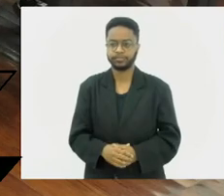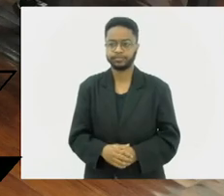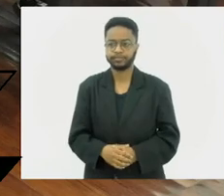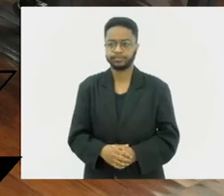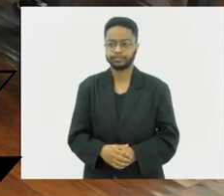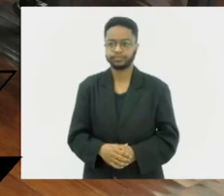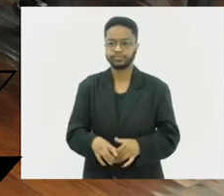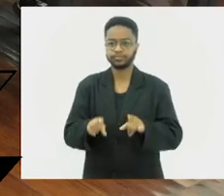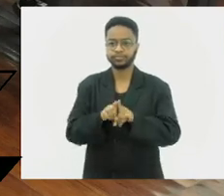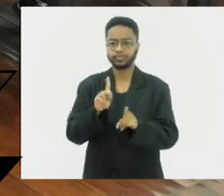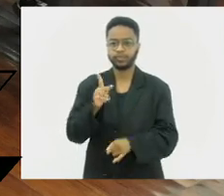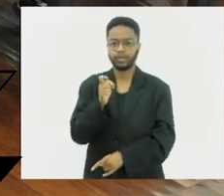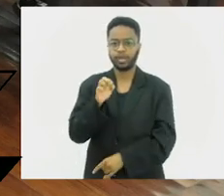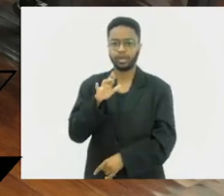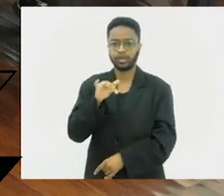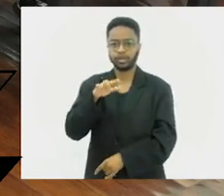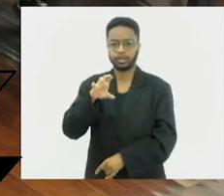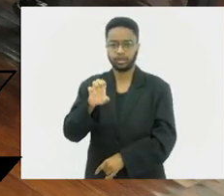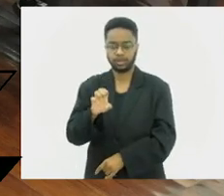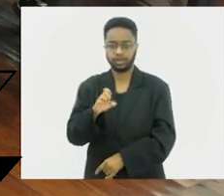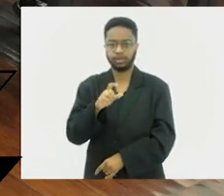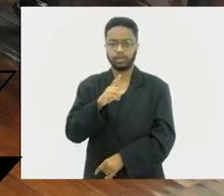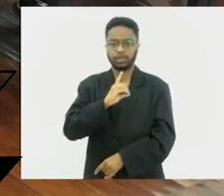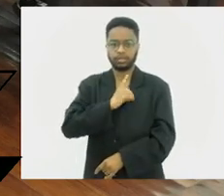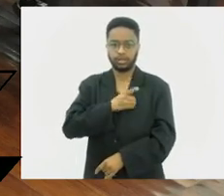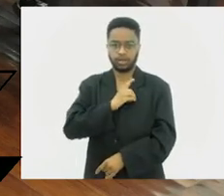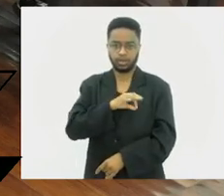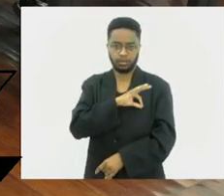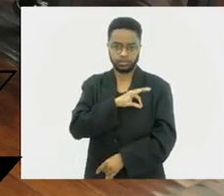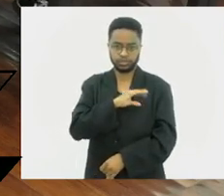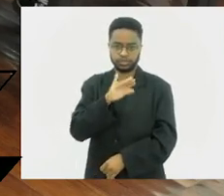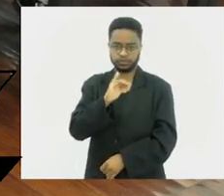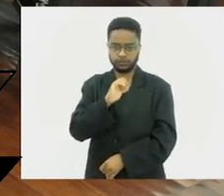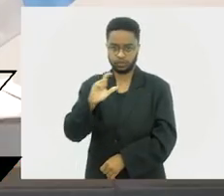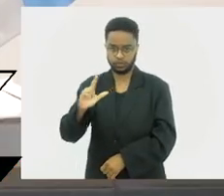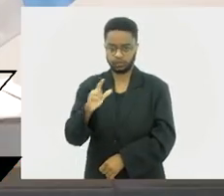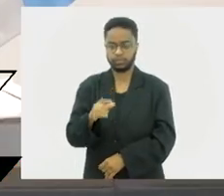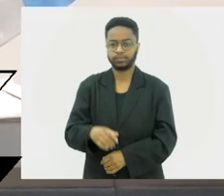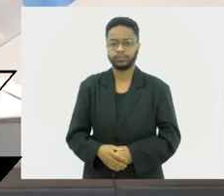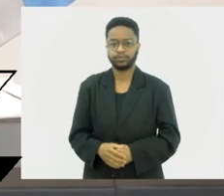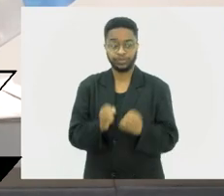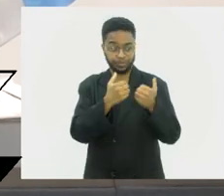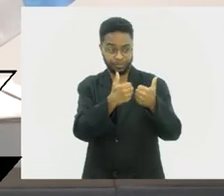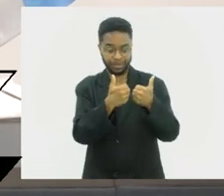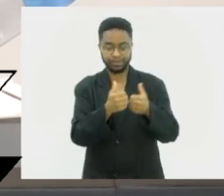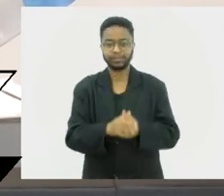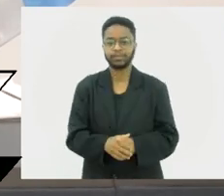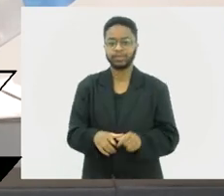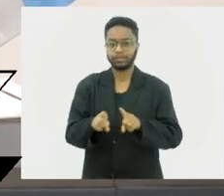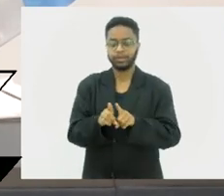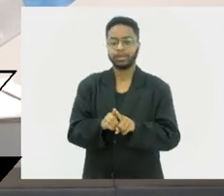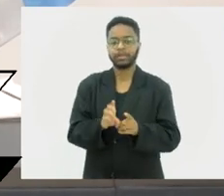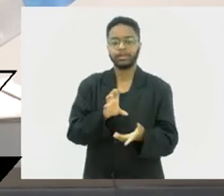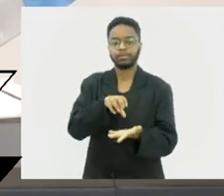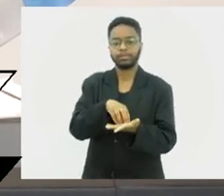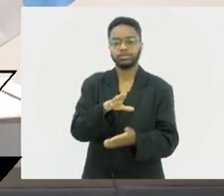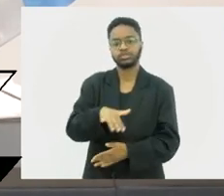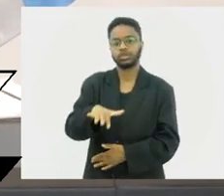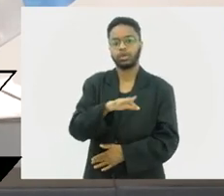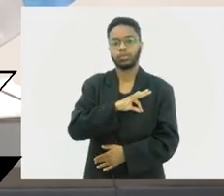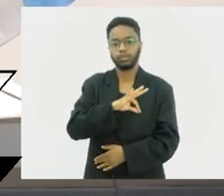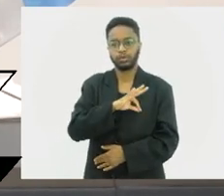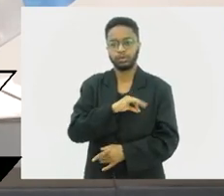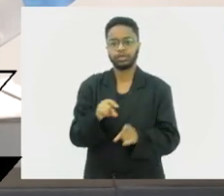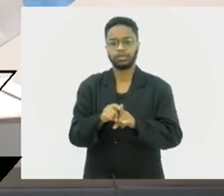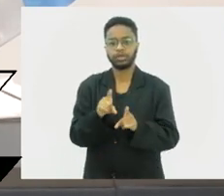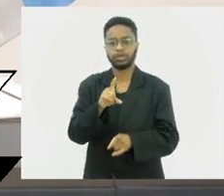Doutor Henrique Damasceno, delegado de Polícia Civil. Doutor Henrique, tudo bem? Departamento Geral de Polícia Especializada. Doutora